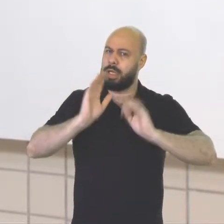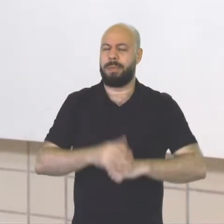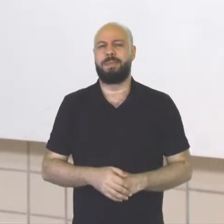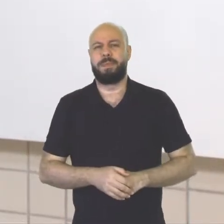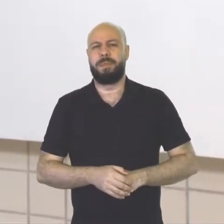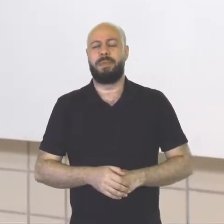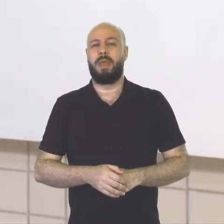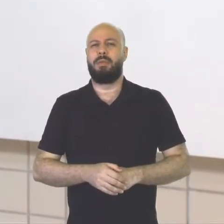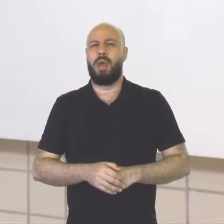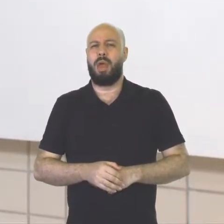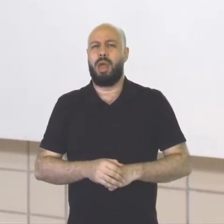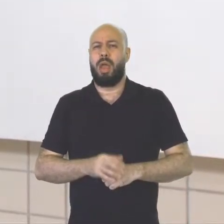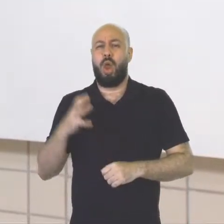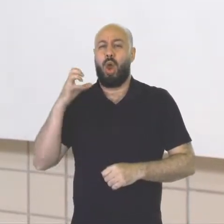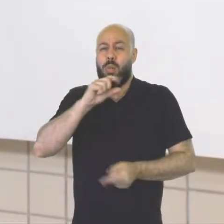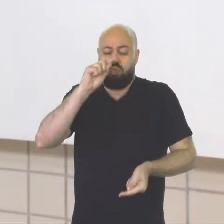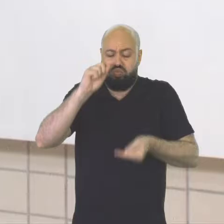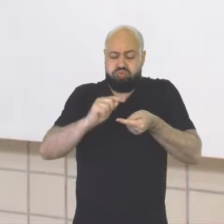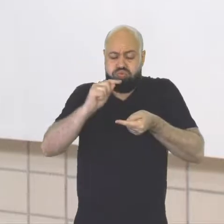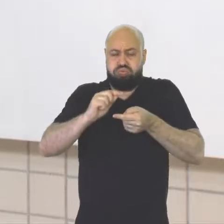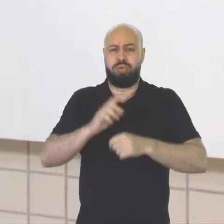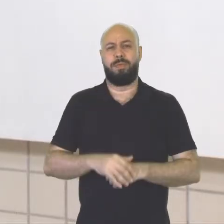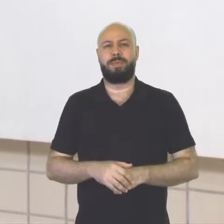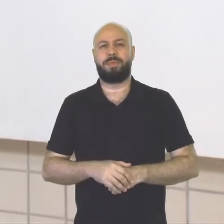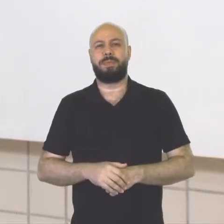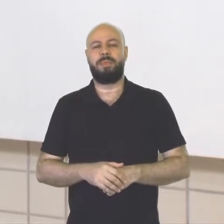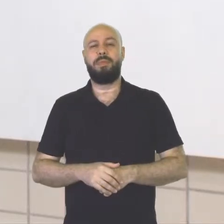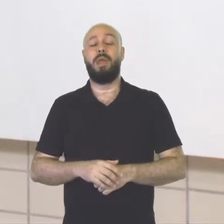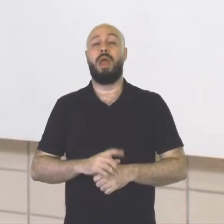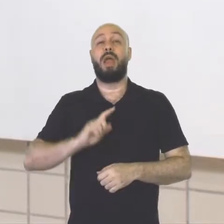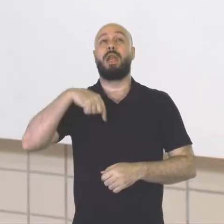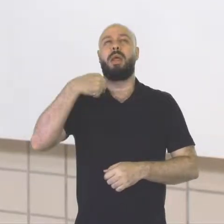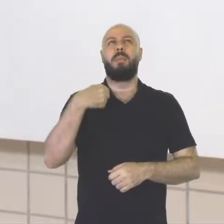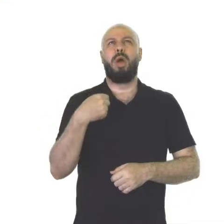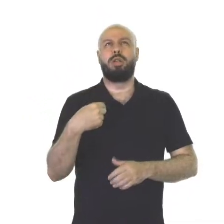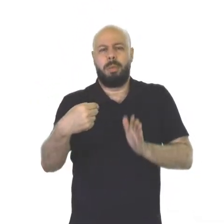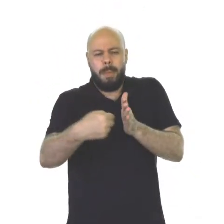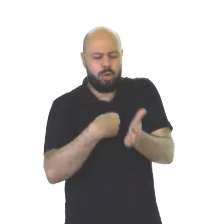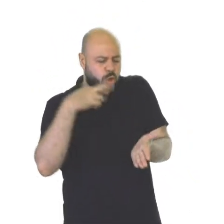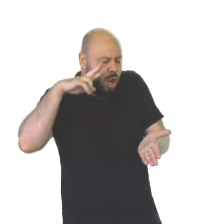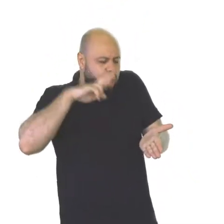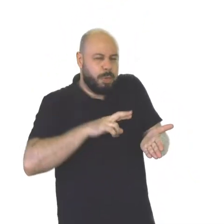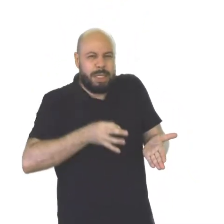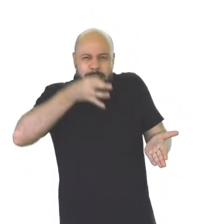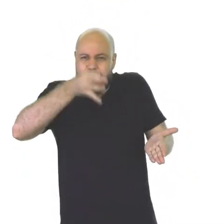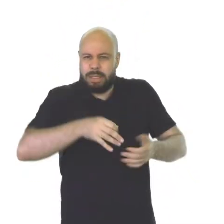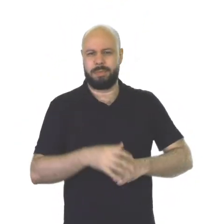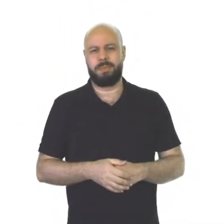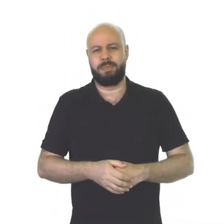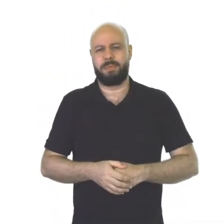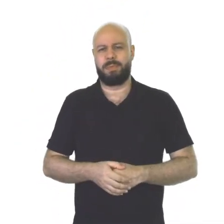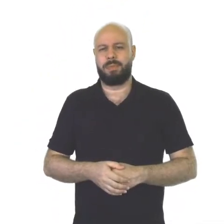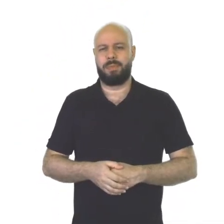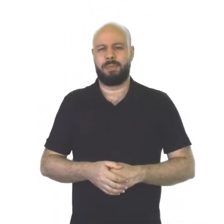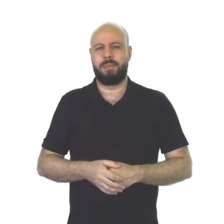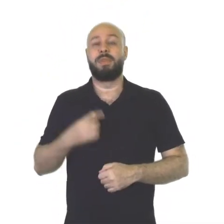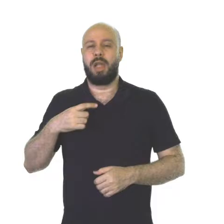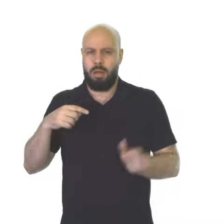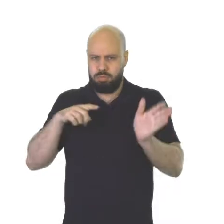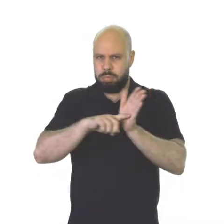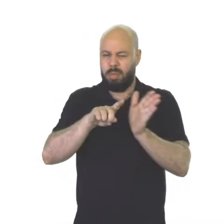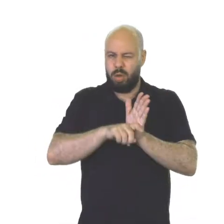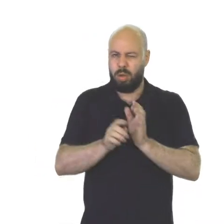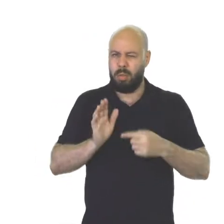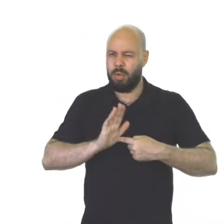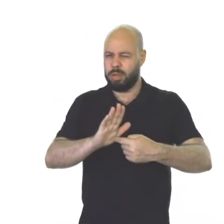ela é sucinta, e a partir de então vocês responderem os questionamentos. Observem aí que eu trouxe algumas perguntas para